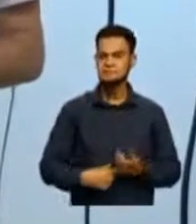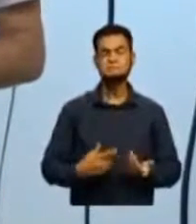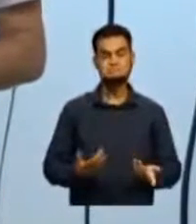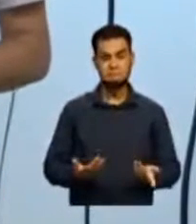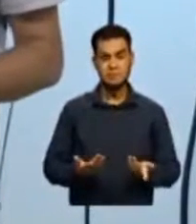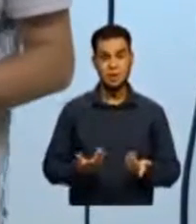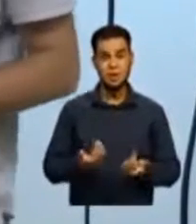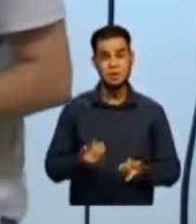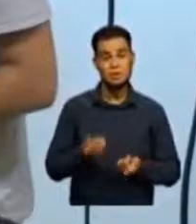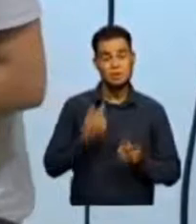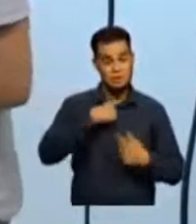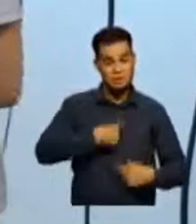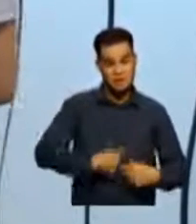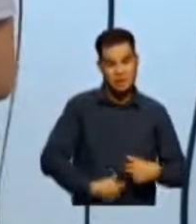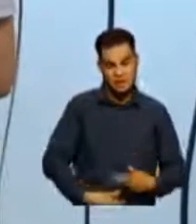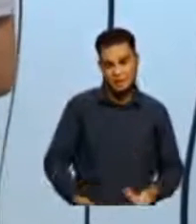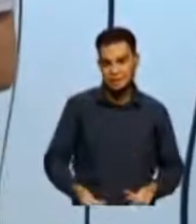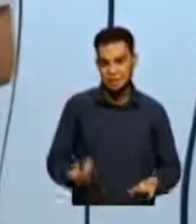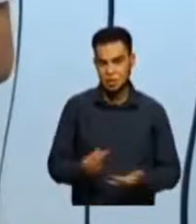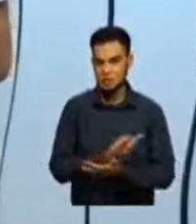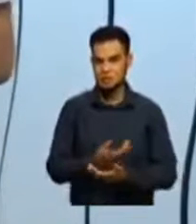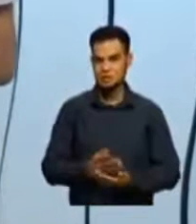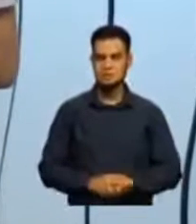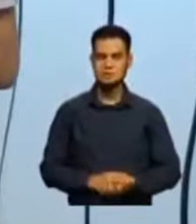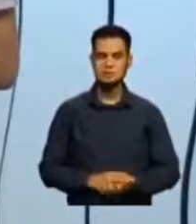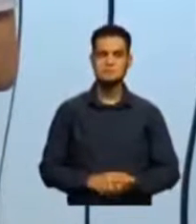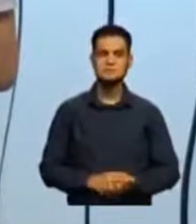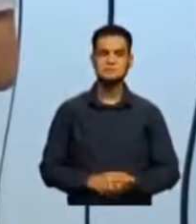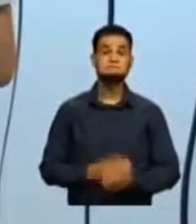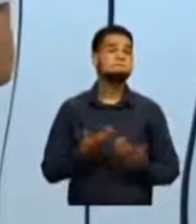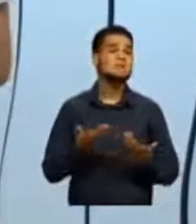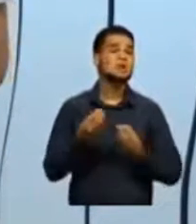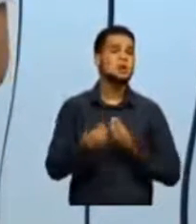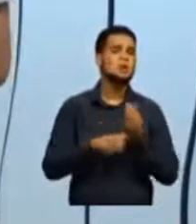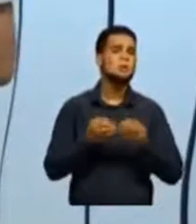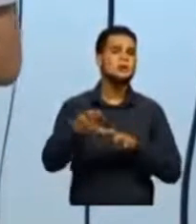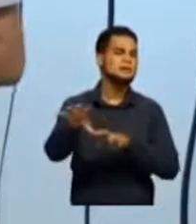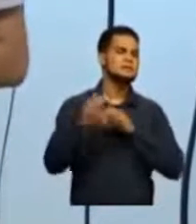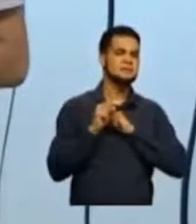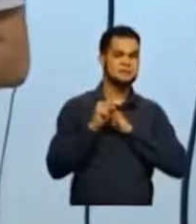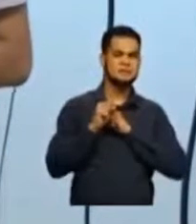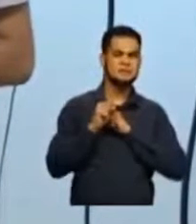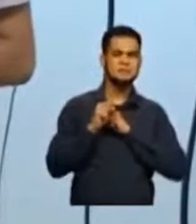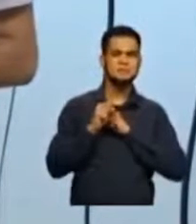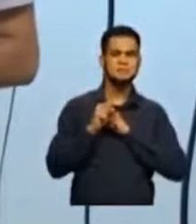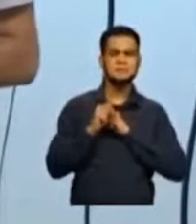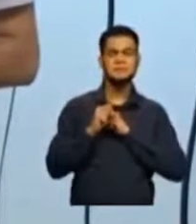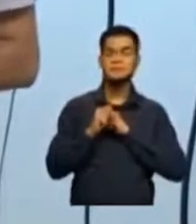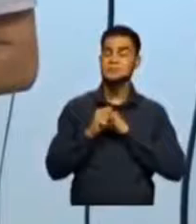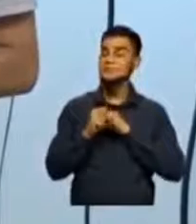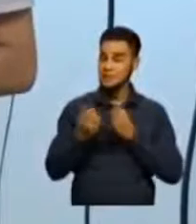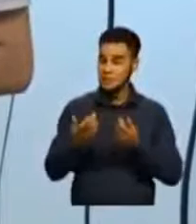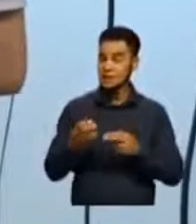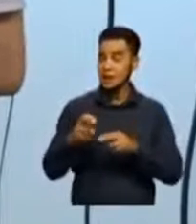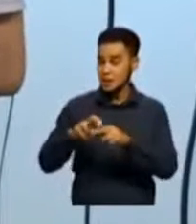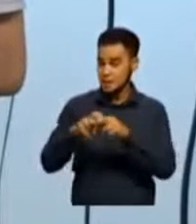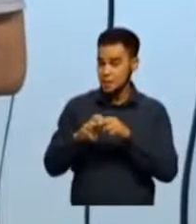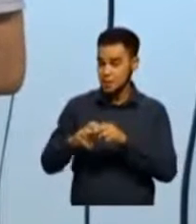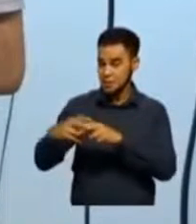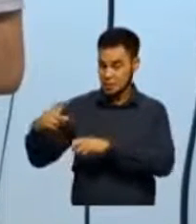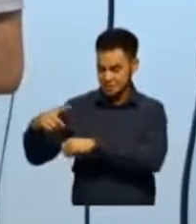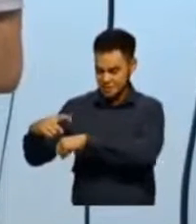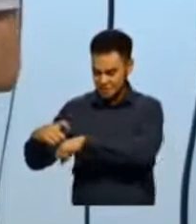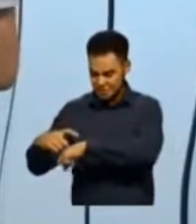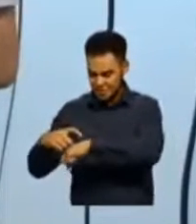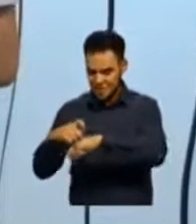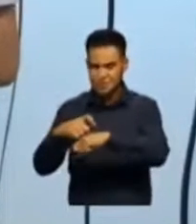para o trato digestório. A transmissão ela se dá através de penetração do protozoário presente